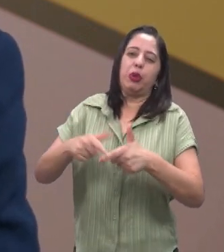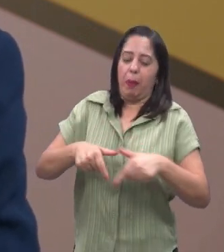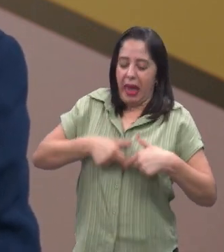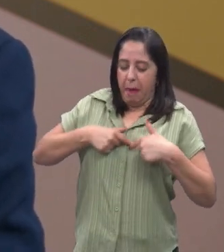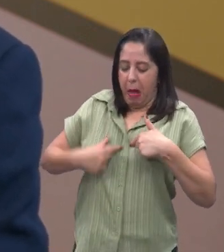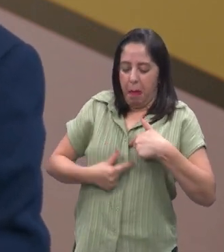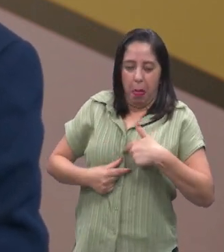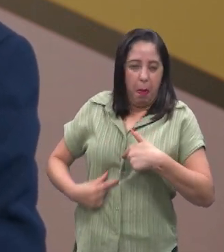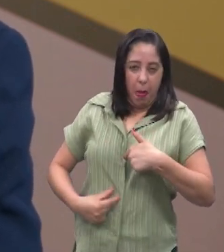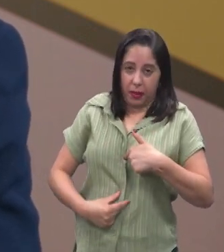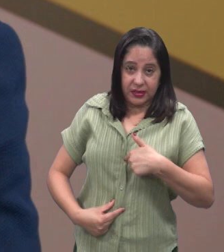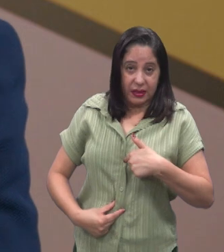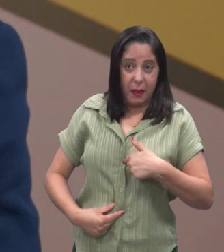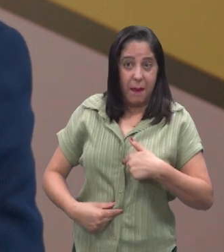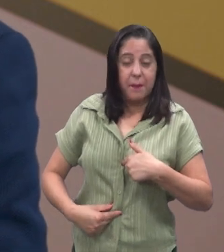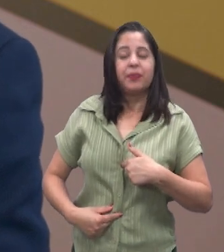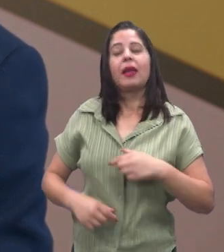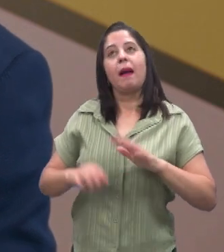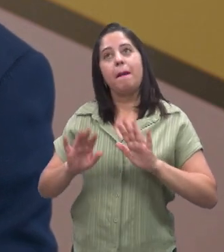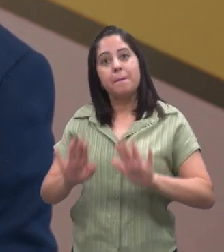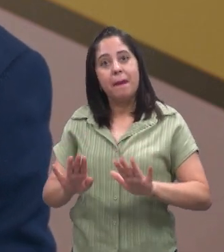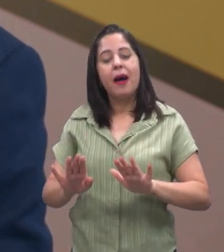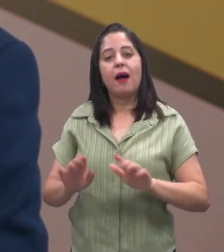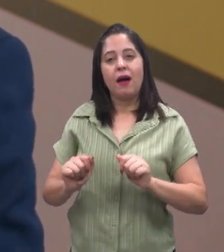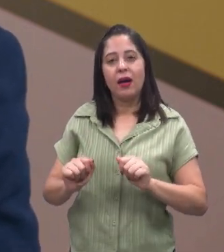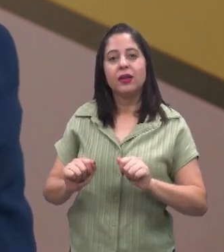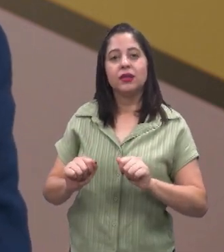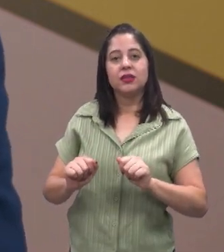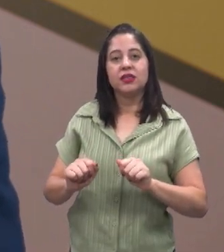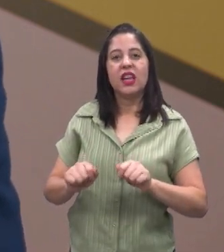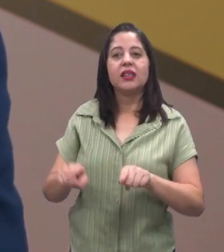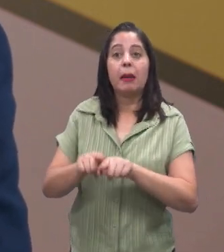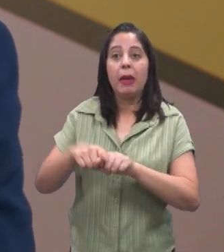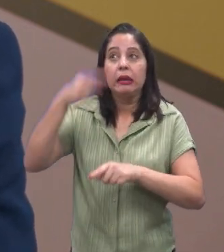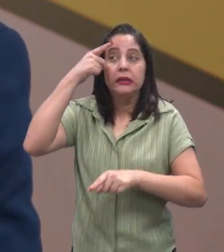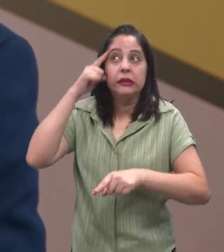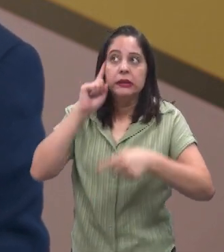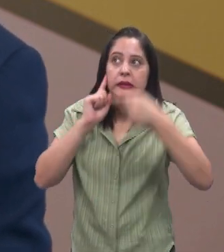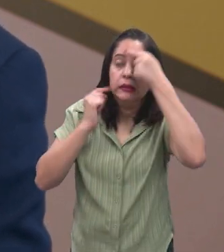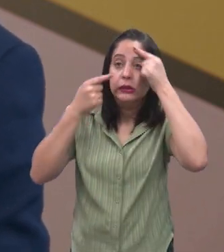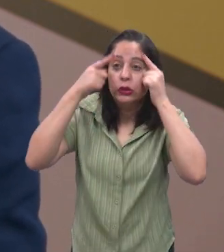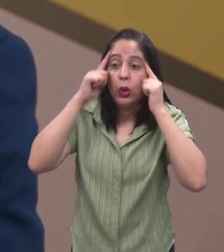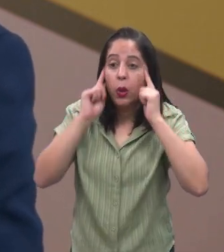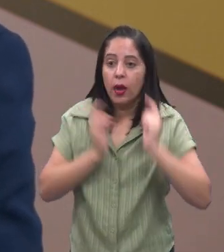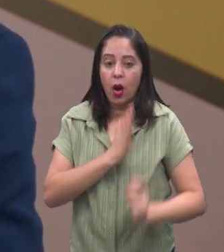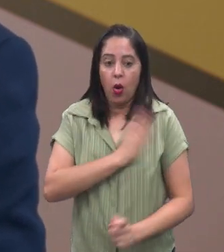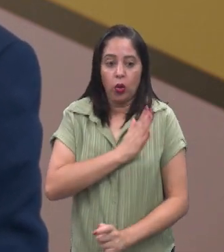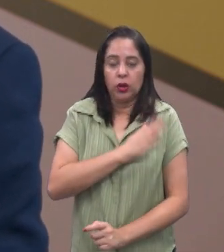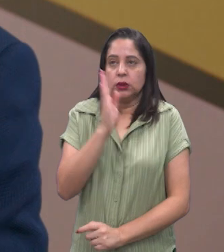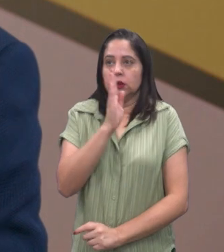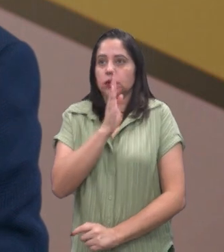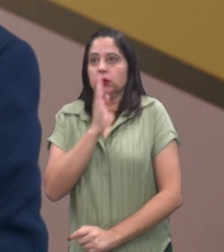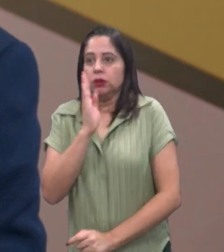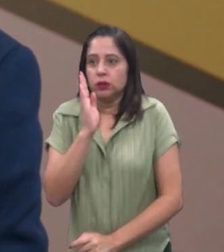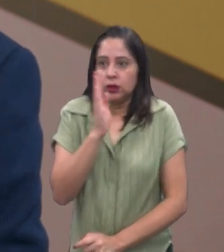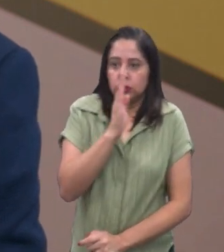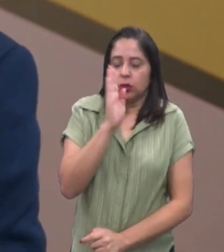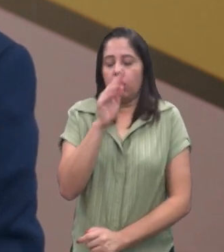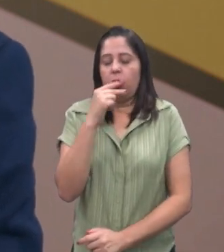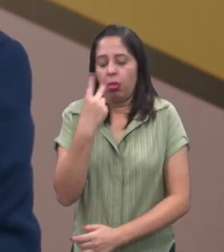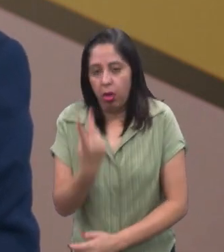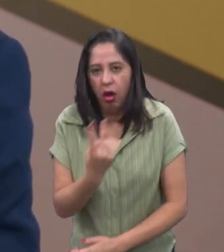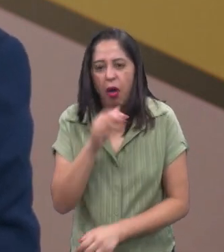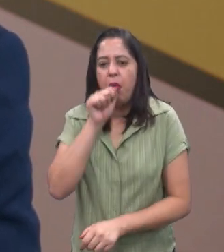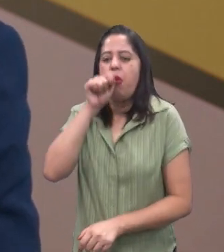ou gastrointestinal. E ela pode vir associada a sudorese, palpitação, tontura, desmaio, náuseas